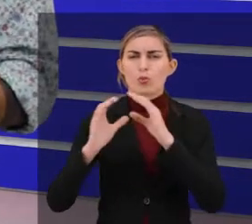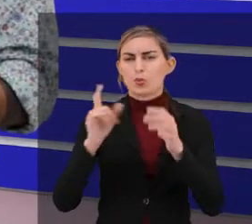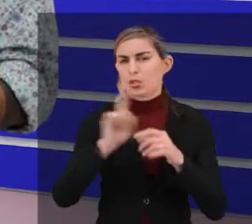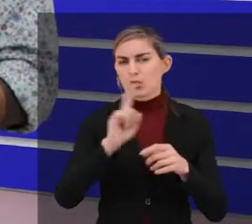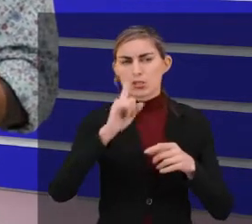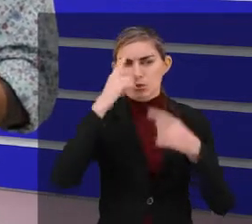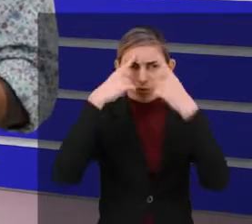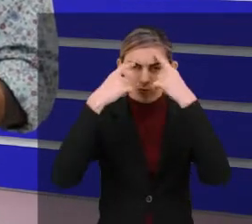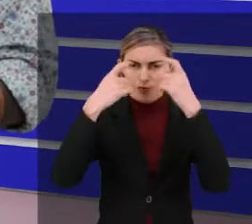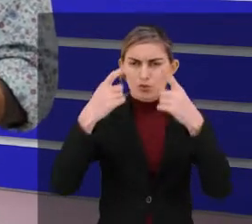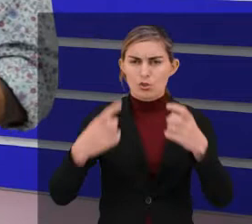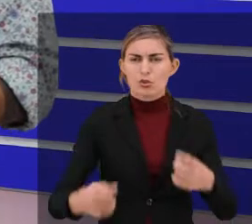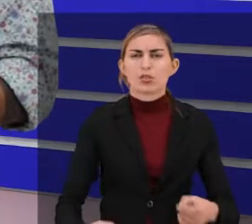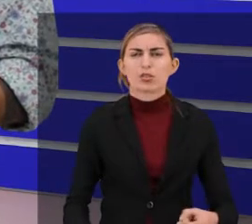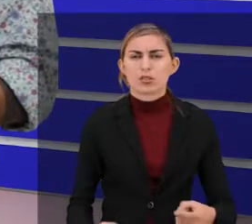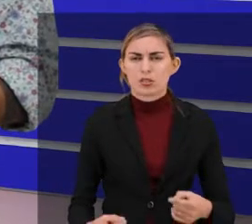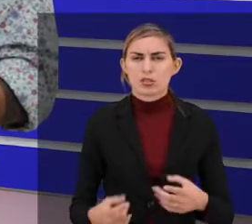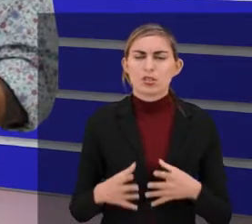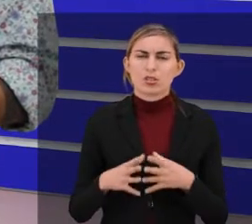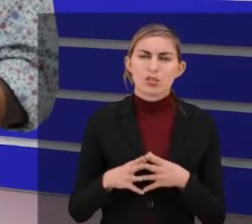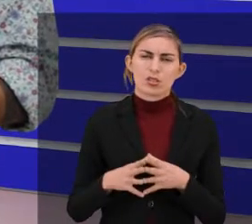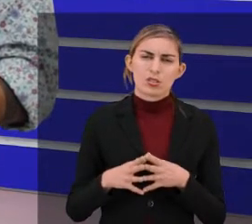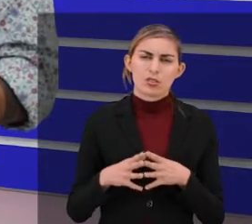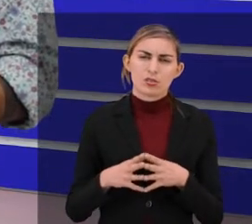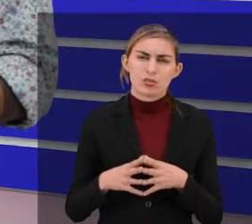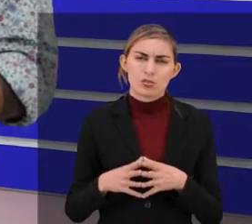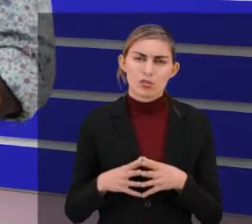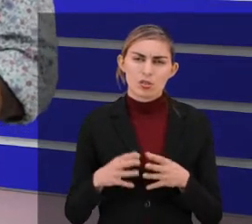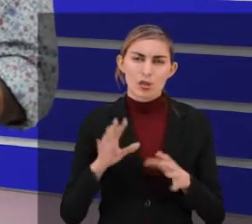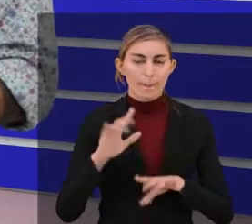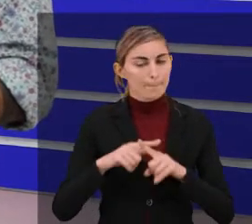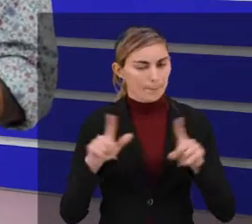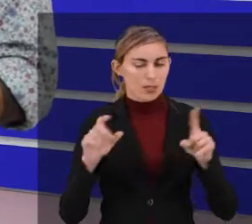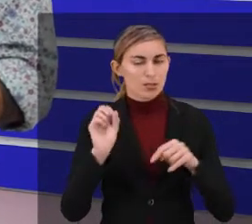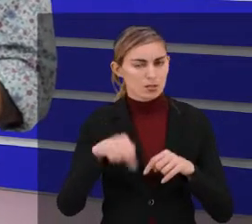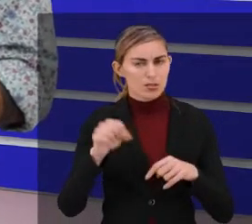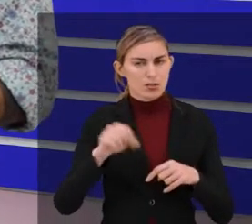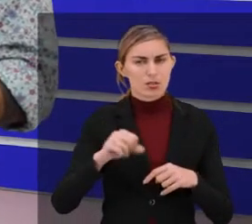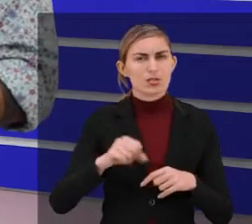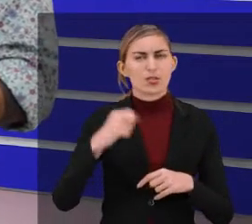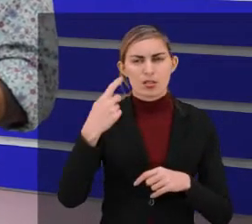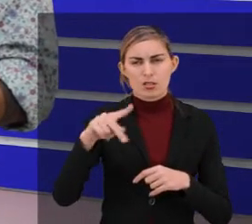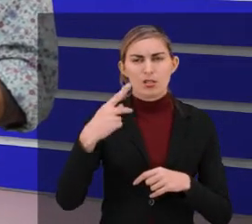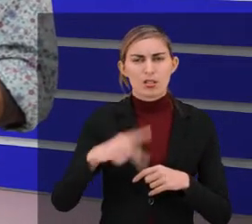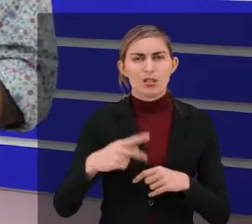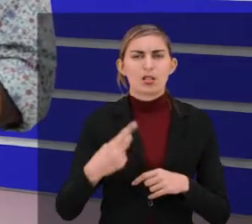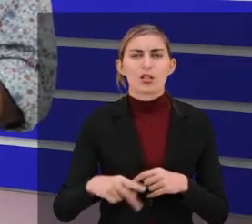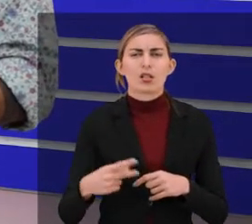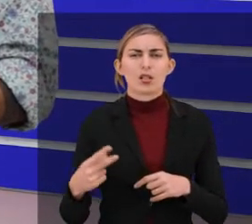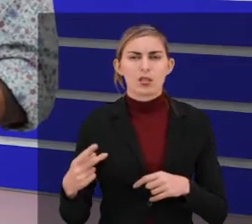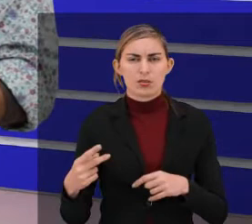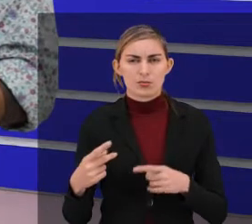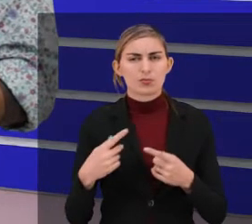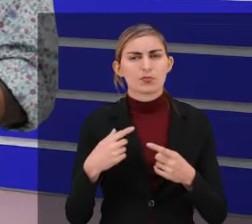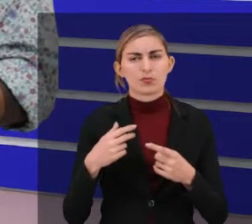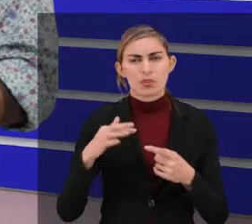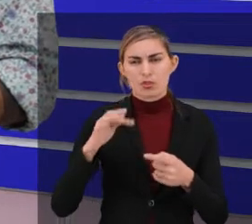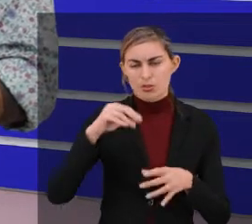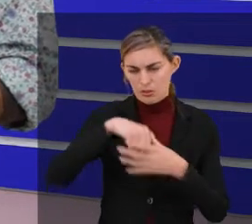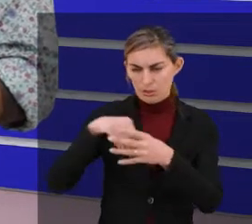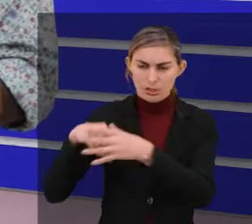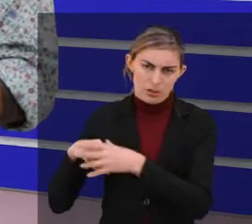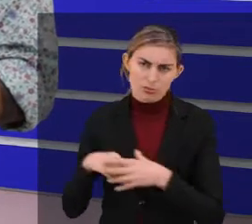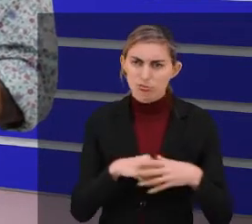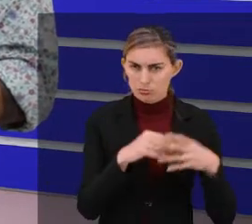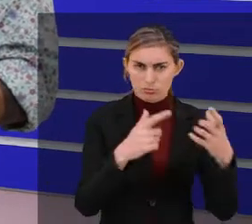outras tecnologias que tem para a resolução do conflito. Mas sim, é de pleno funcionamento dentro dos